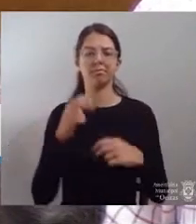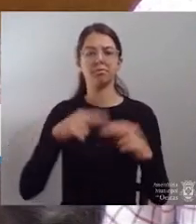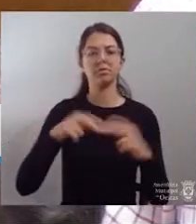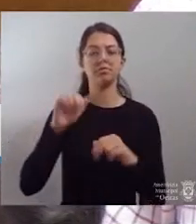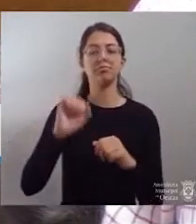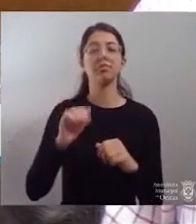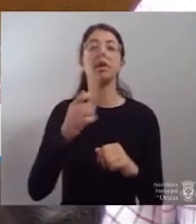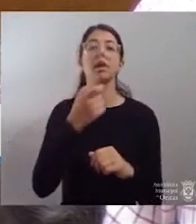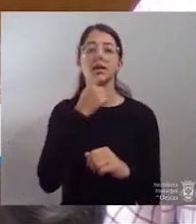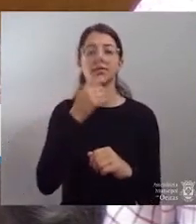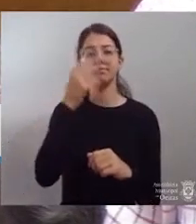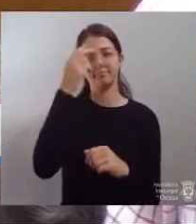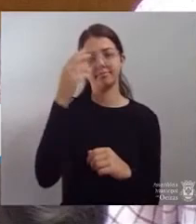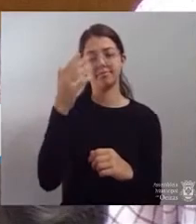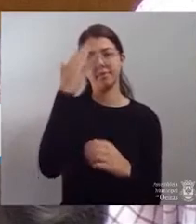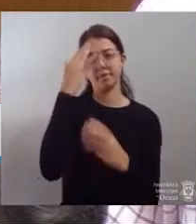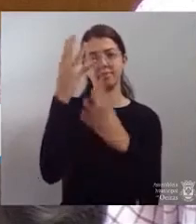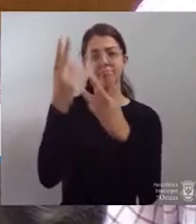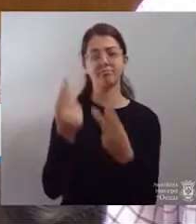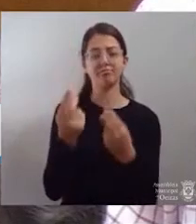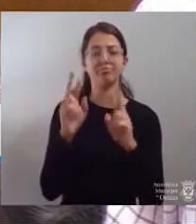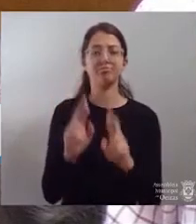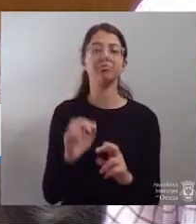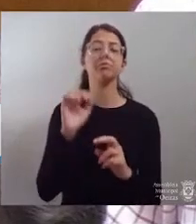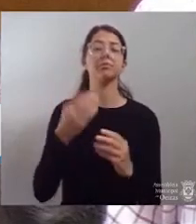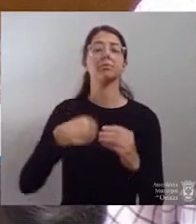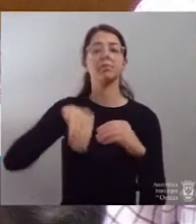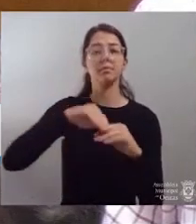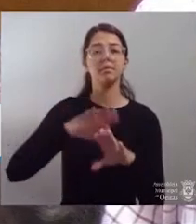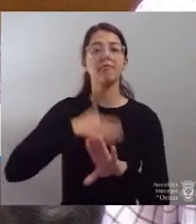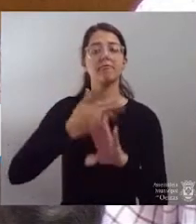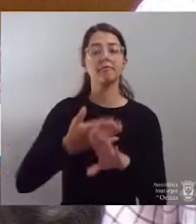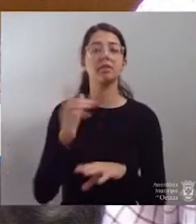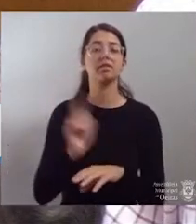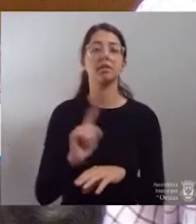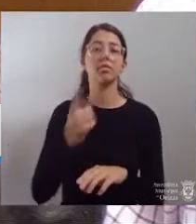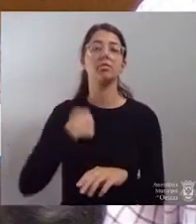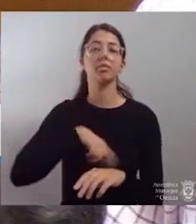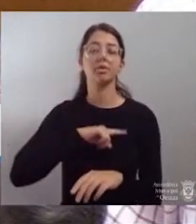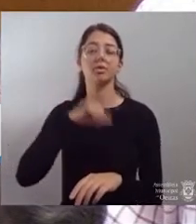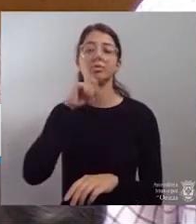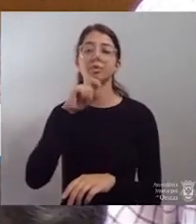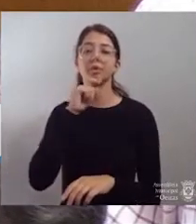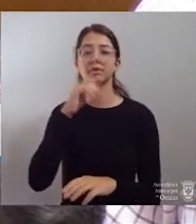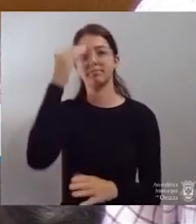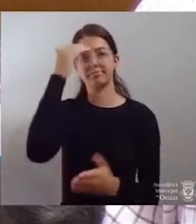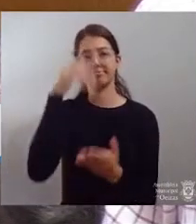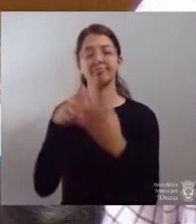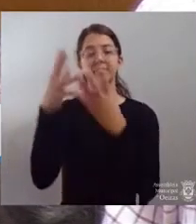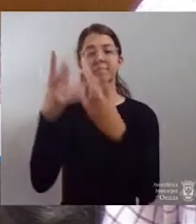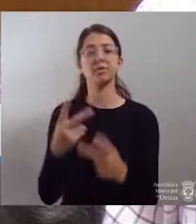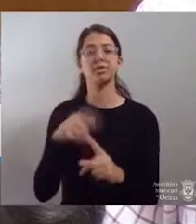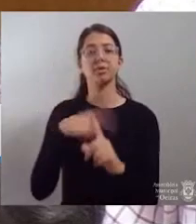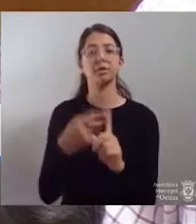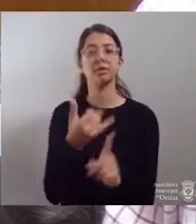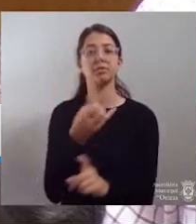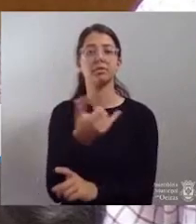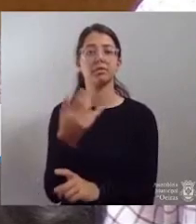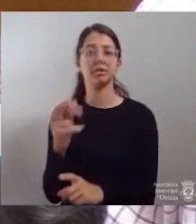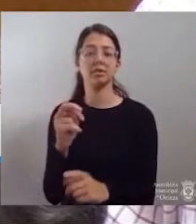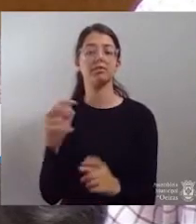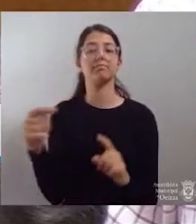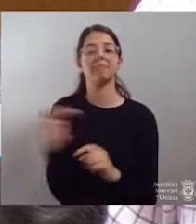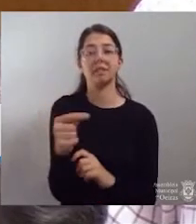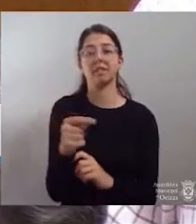parte da Câmara Municipal, teremos certamente valores negativos no exercício das contas de 2023.